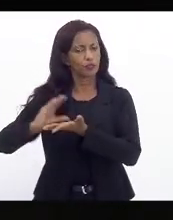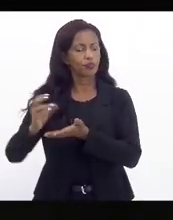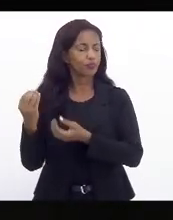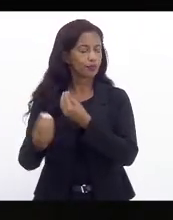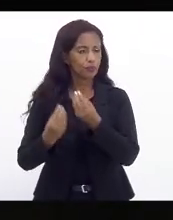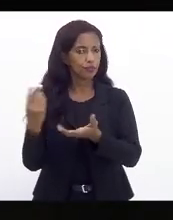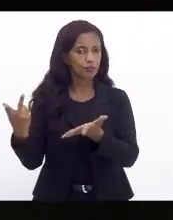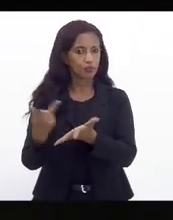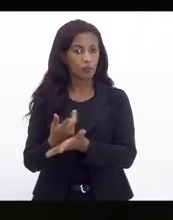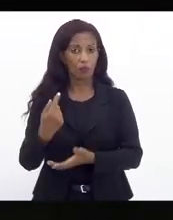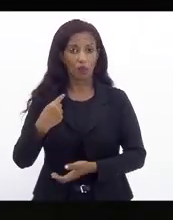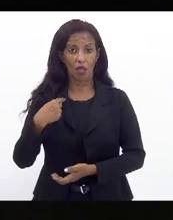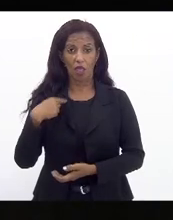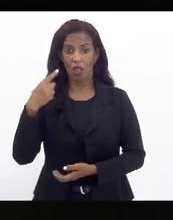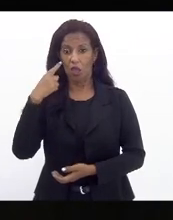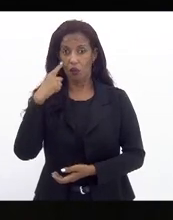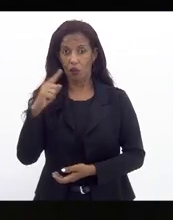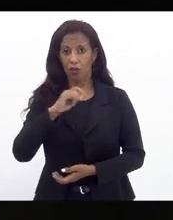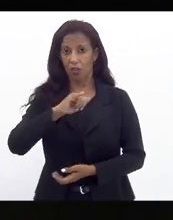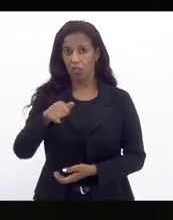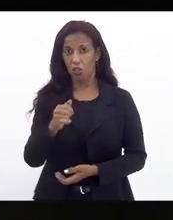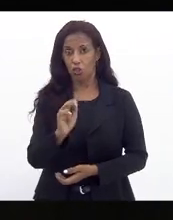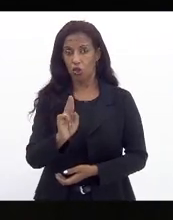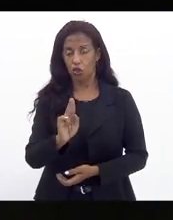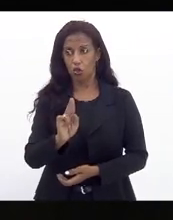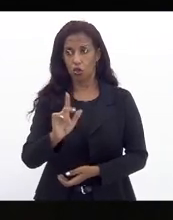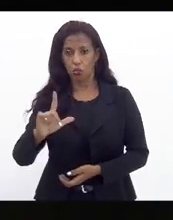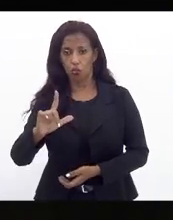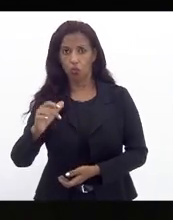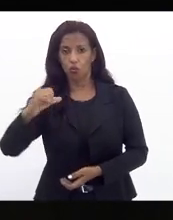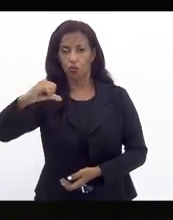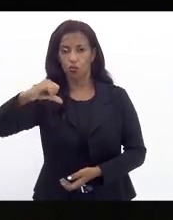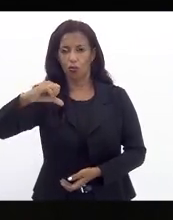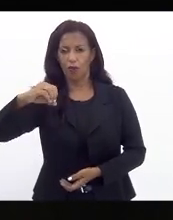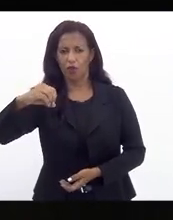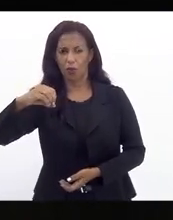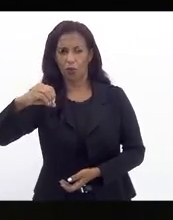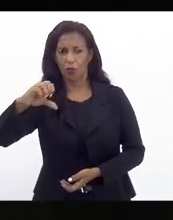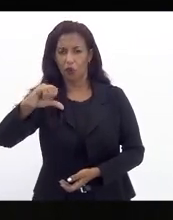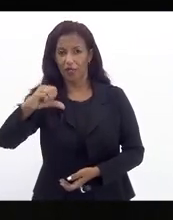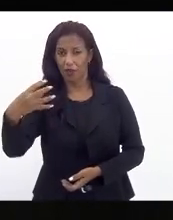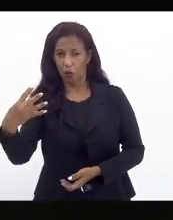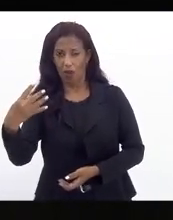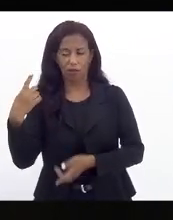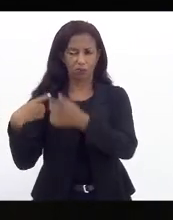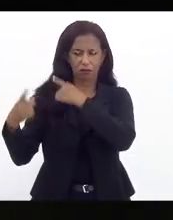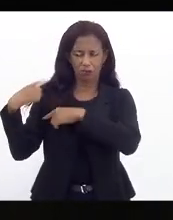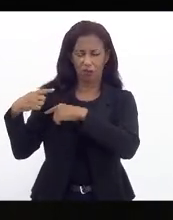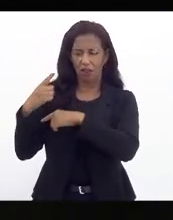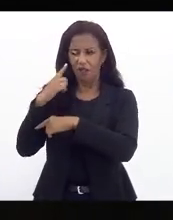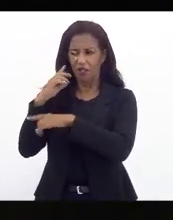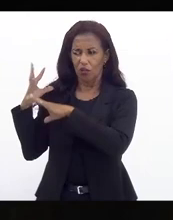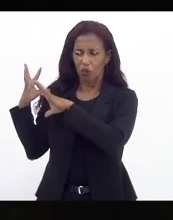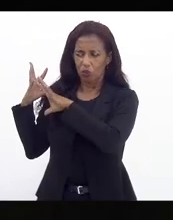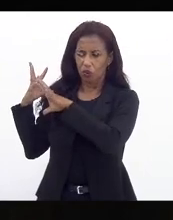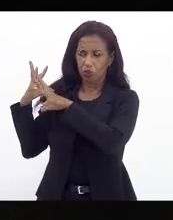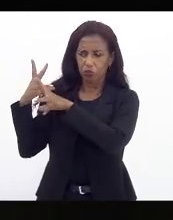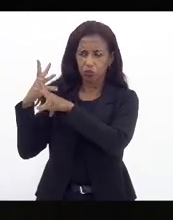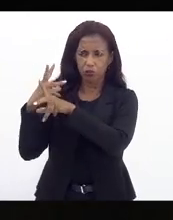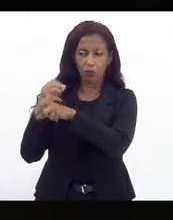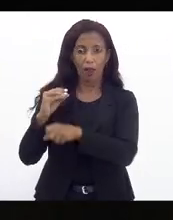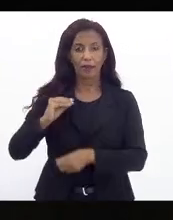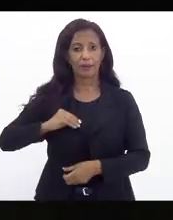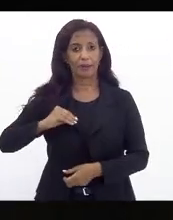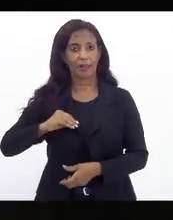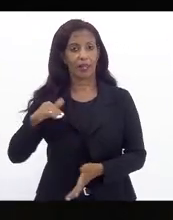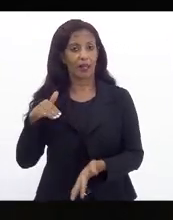feito? Eu vou até julho de 94 Pego todos os salários de julho de 94